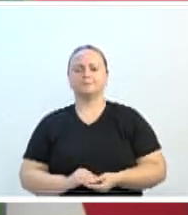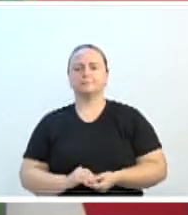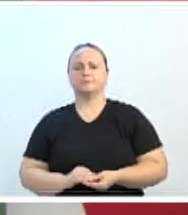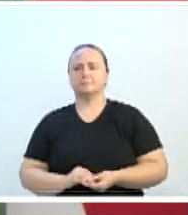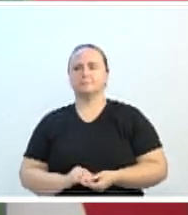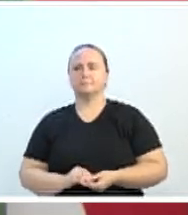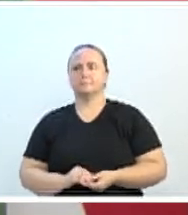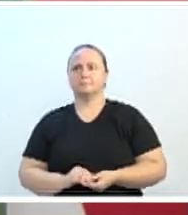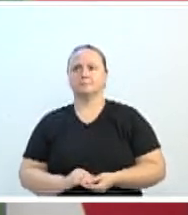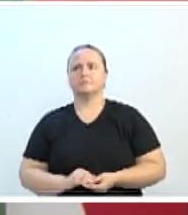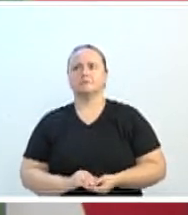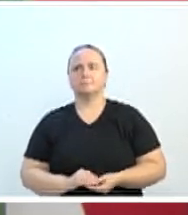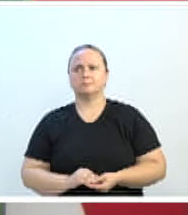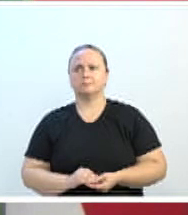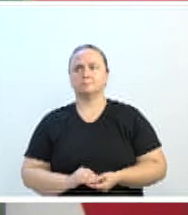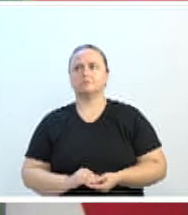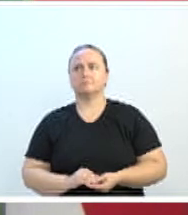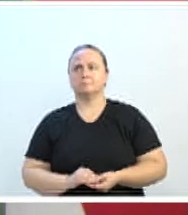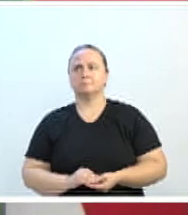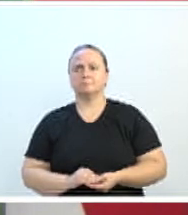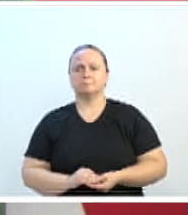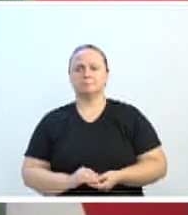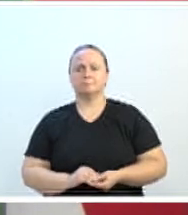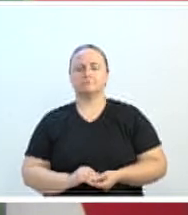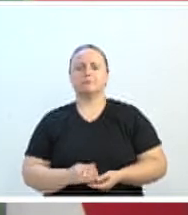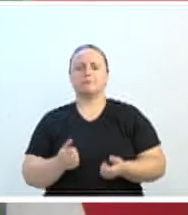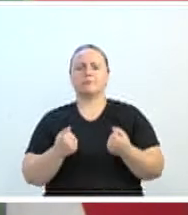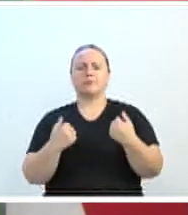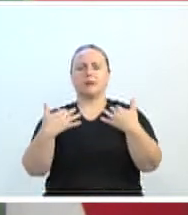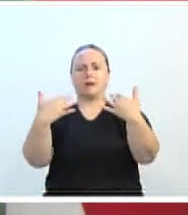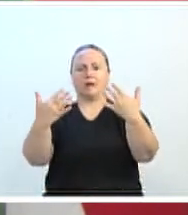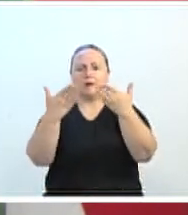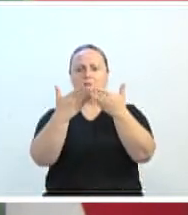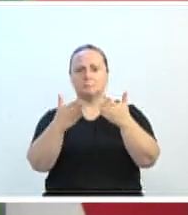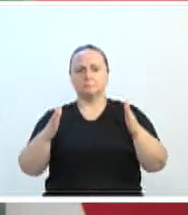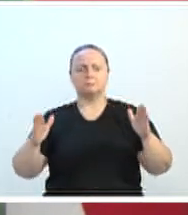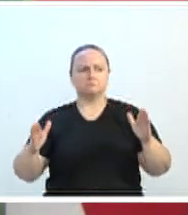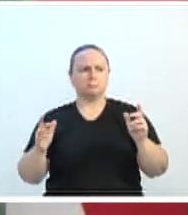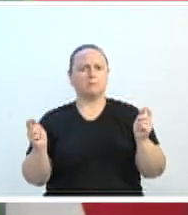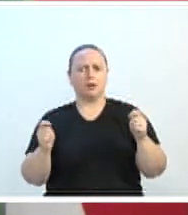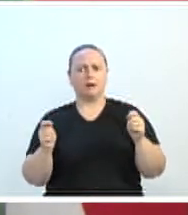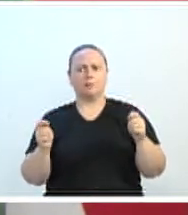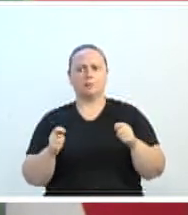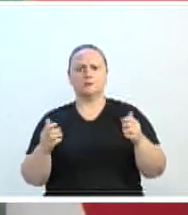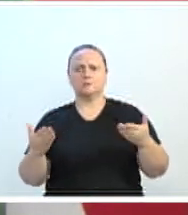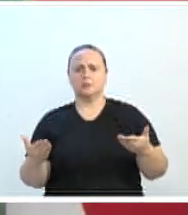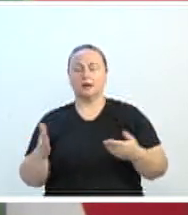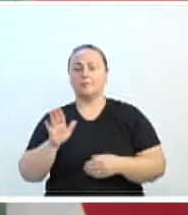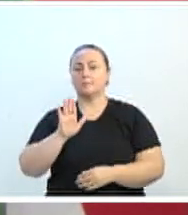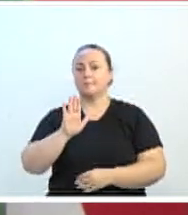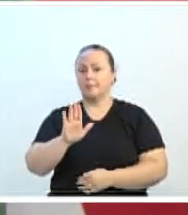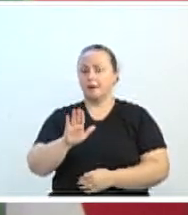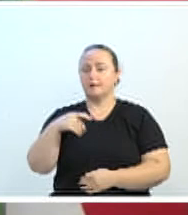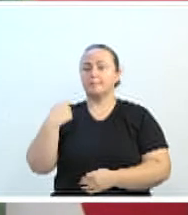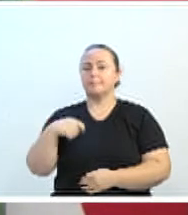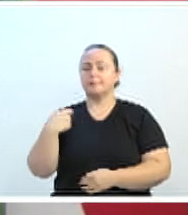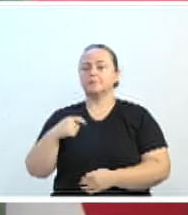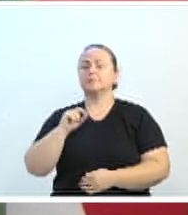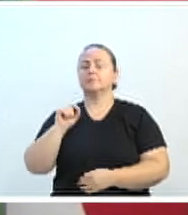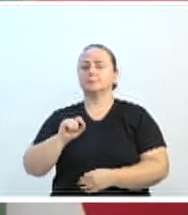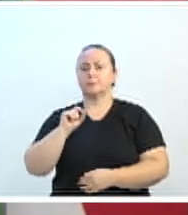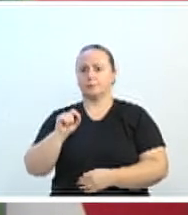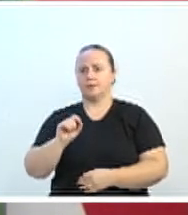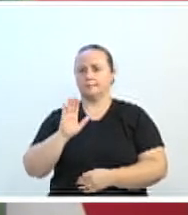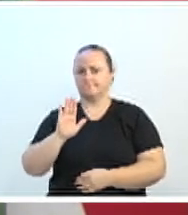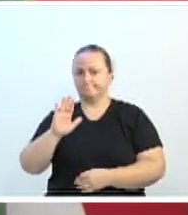Mas eu não vejo problema em audiência pública, ninguém questionou nada aqui. Eu acho que nós temos aqui que entender que a questão